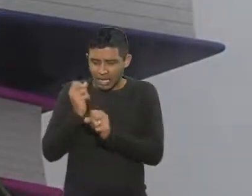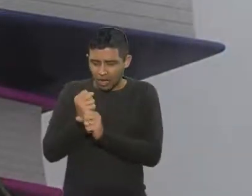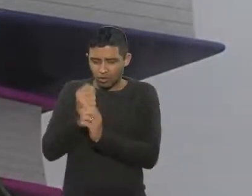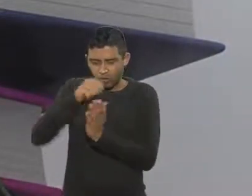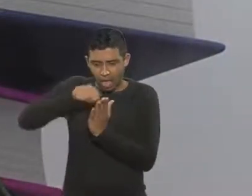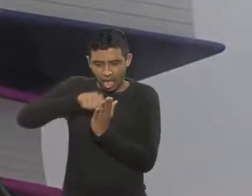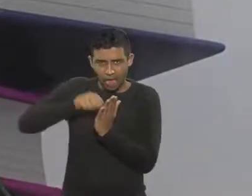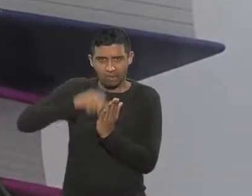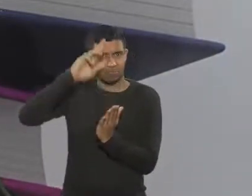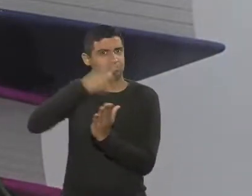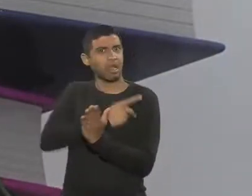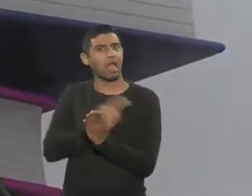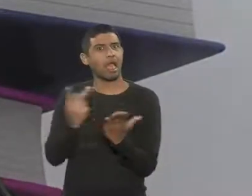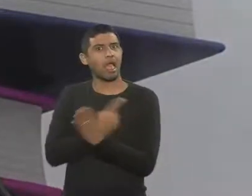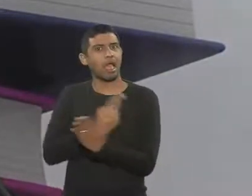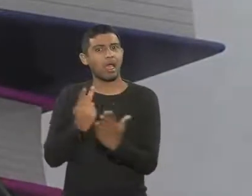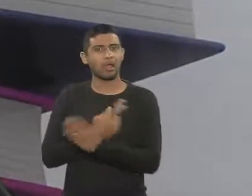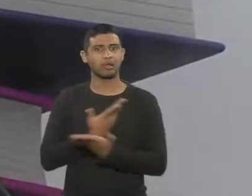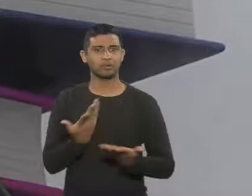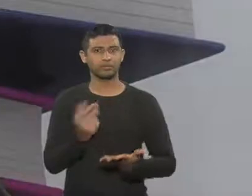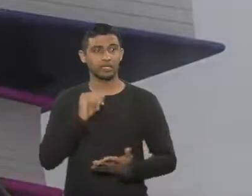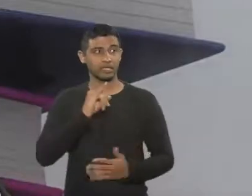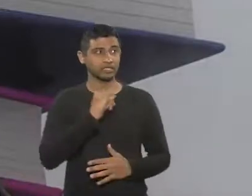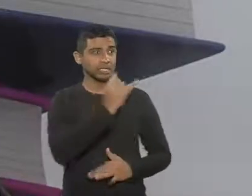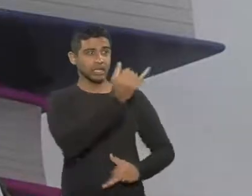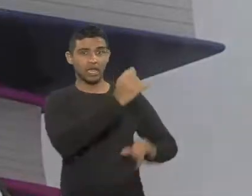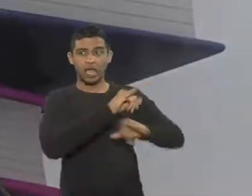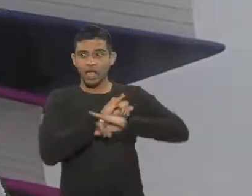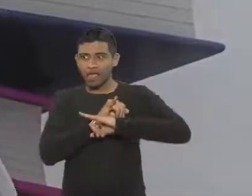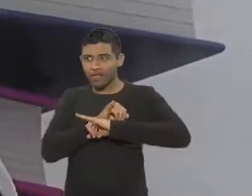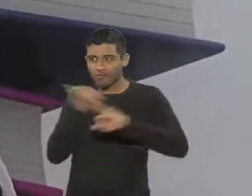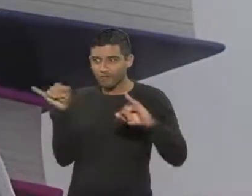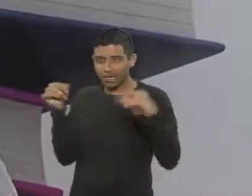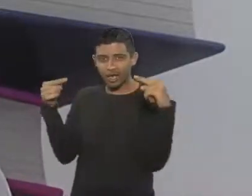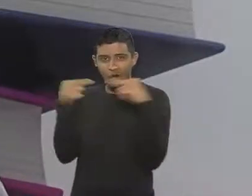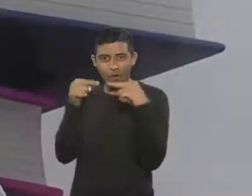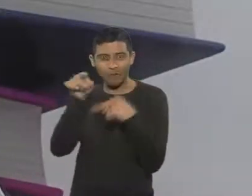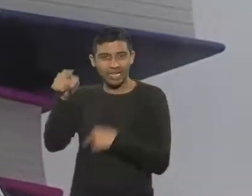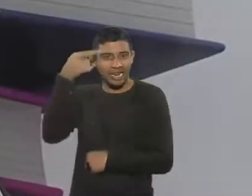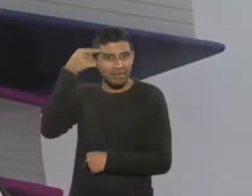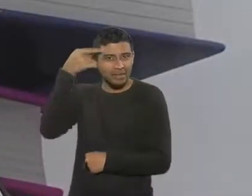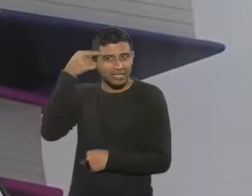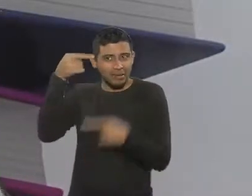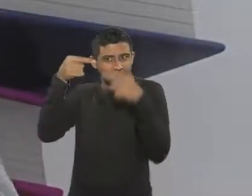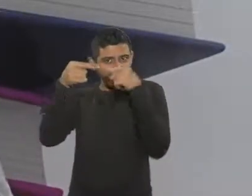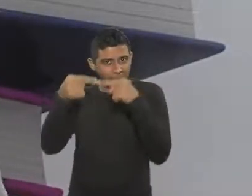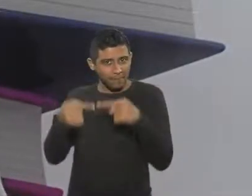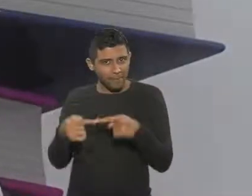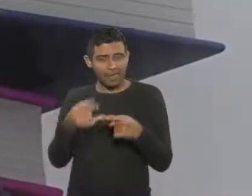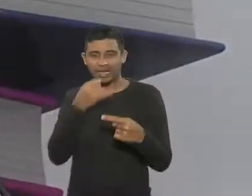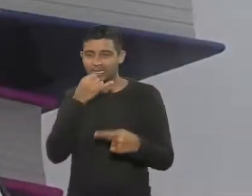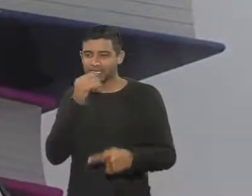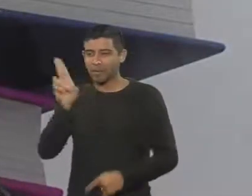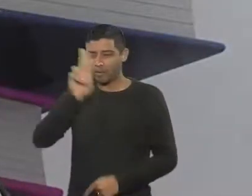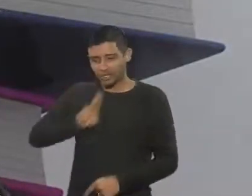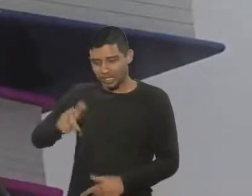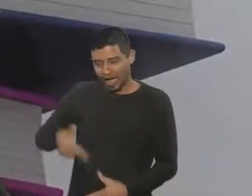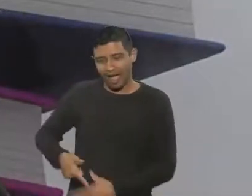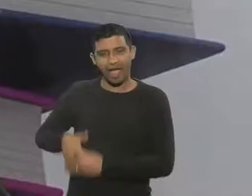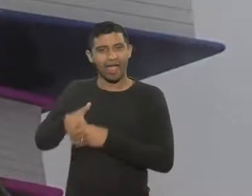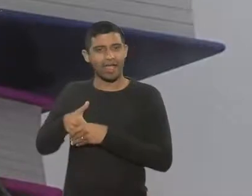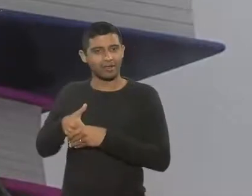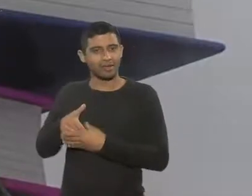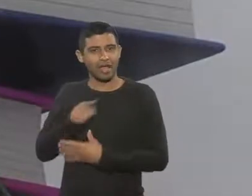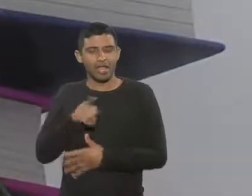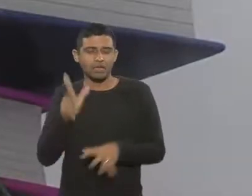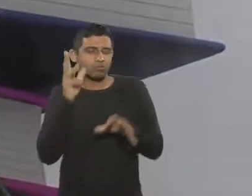elas erravam. Quando a informação era compatível com o sistema de crenças delas, a respeito de uso de armas, elas